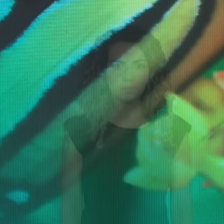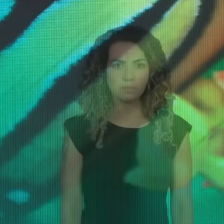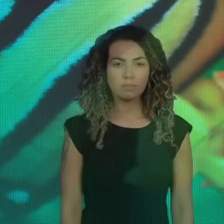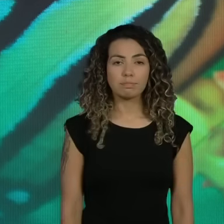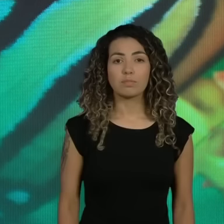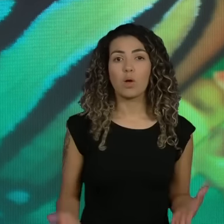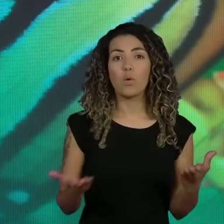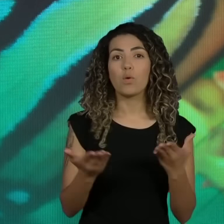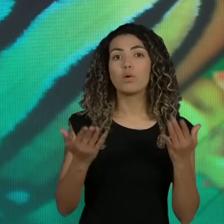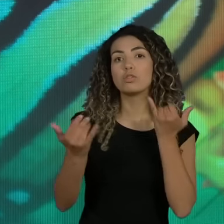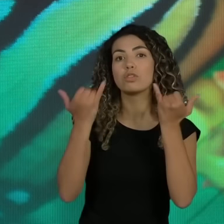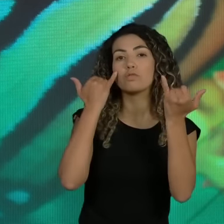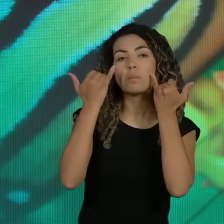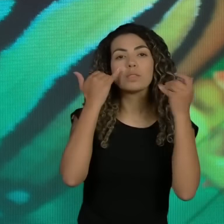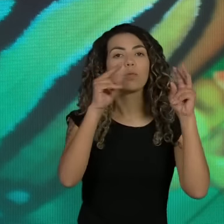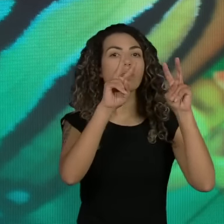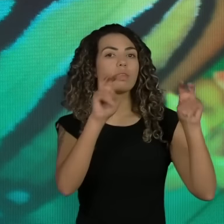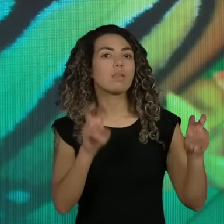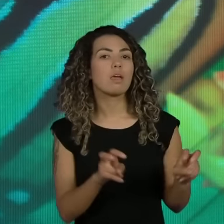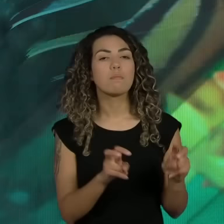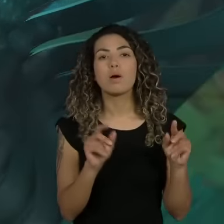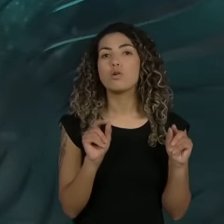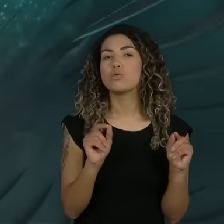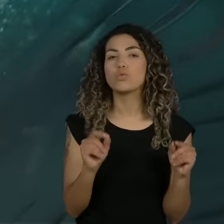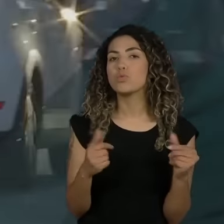Veja os destaques do programa de hoje.